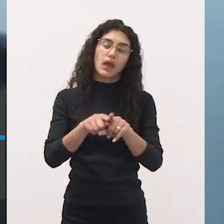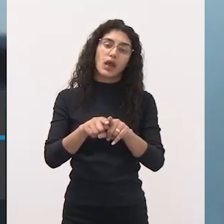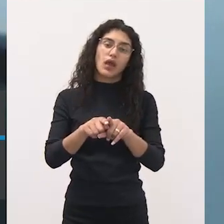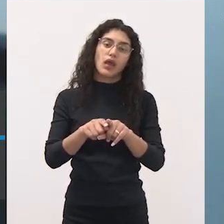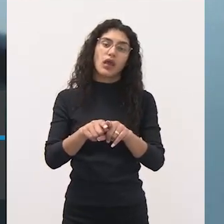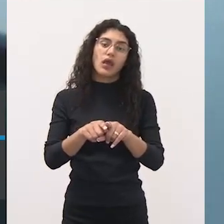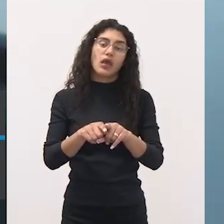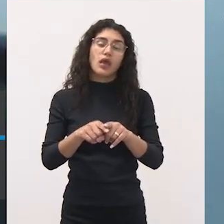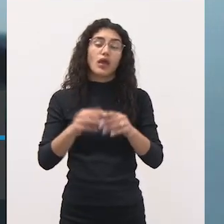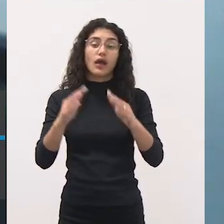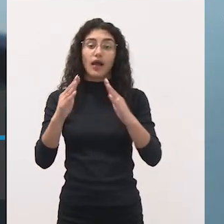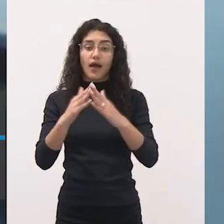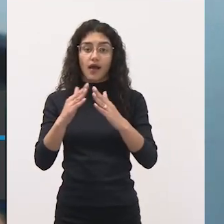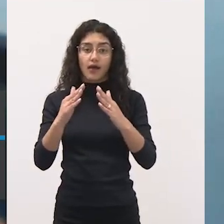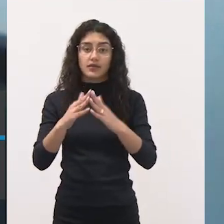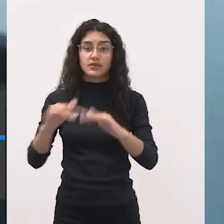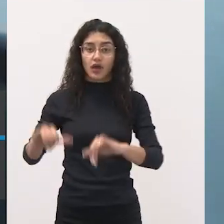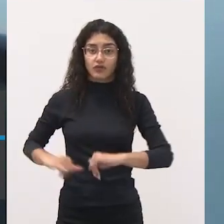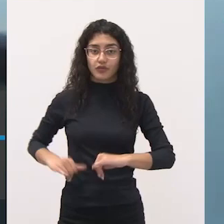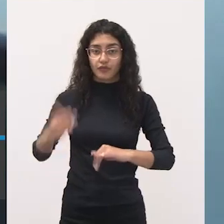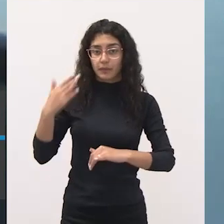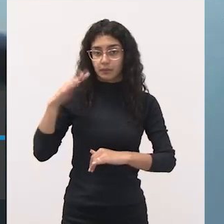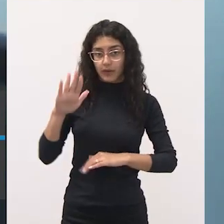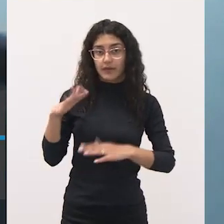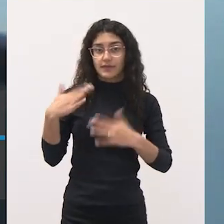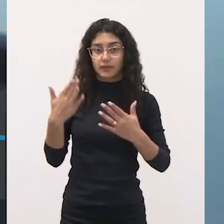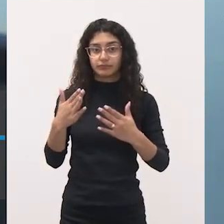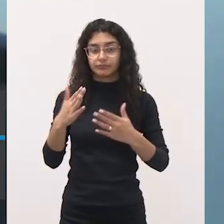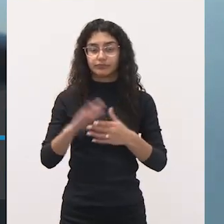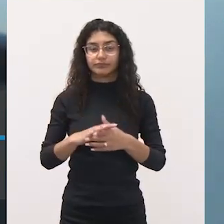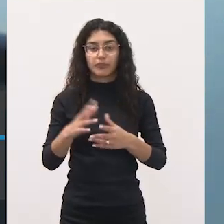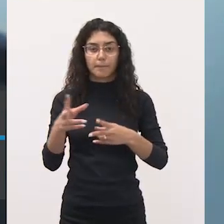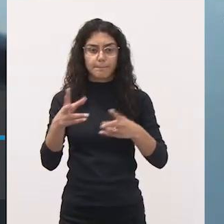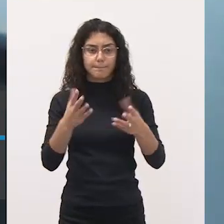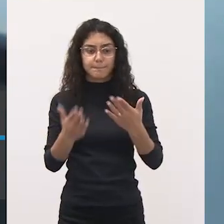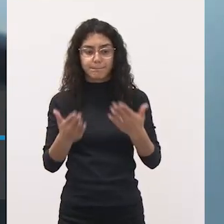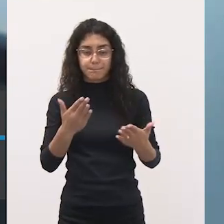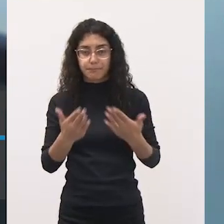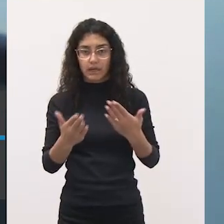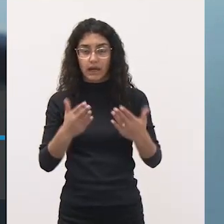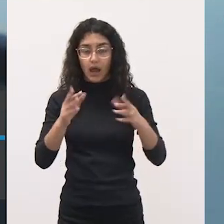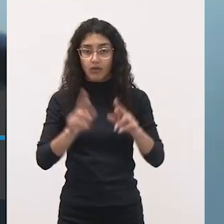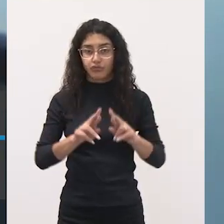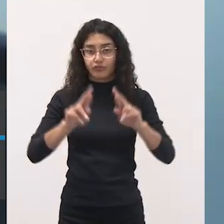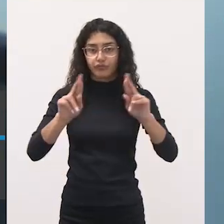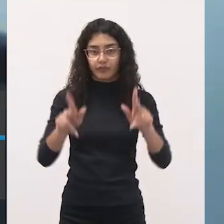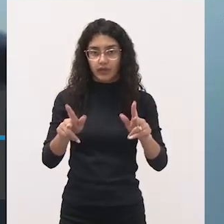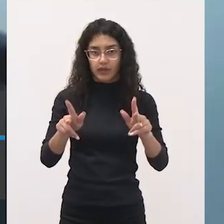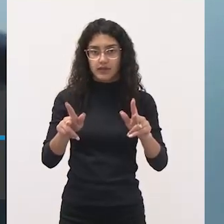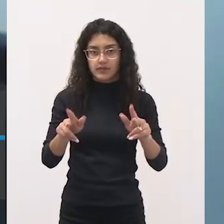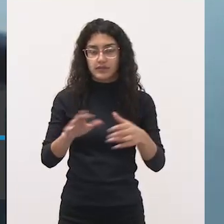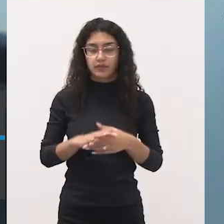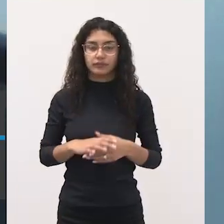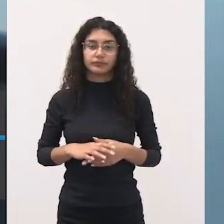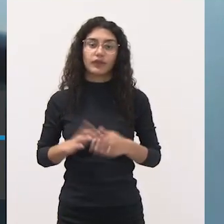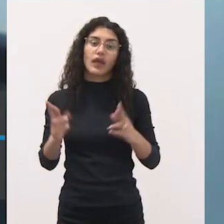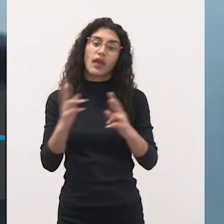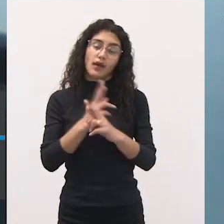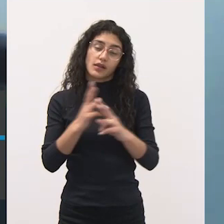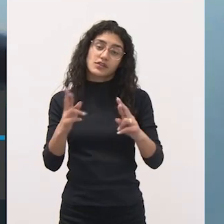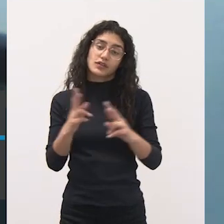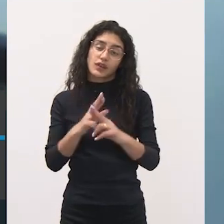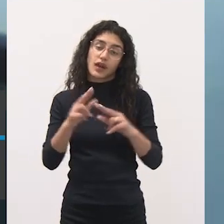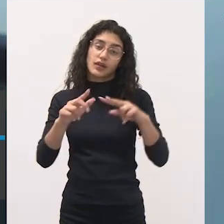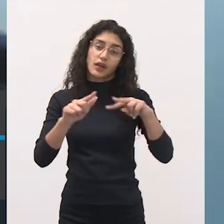hora que você faz esses enquadros, você vê que acontece essa diferença relacionada à questão de